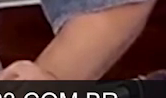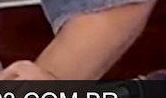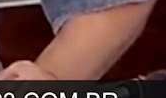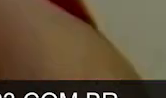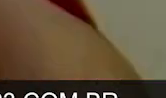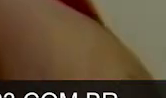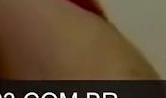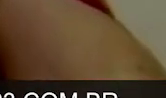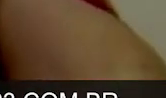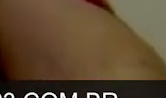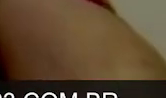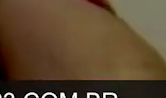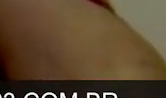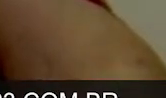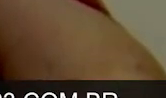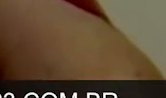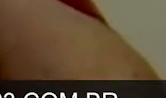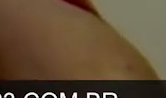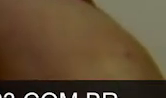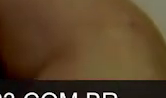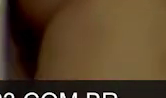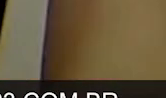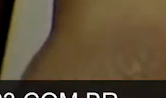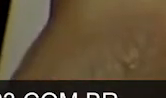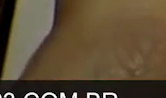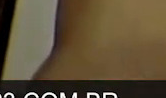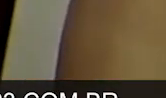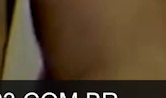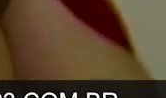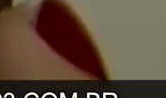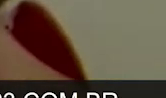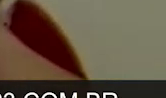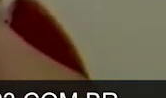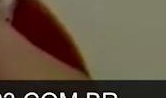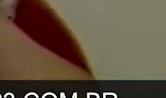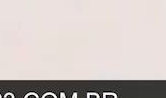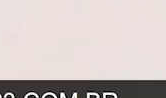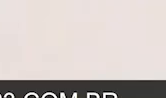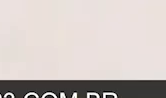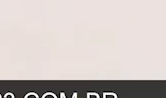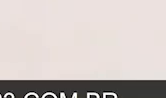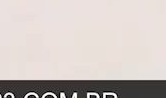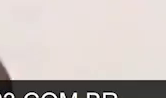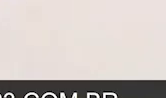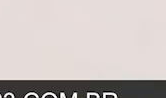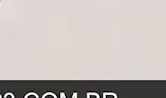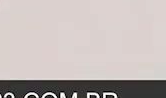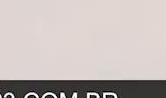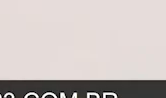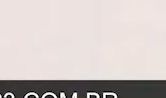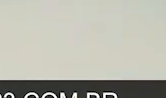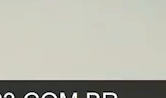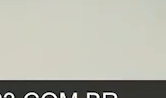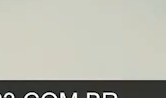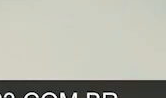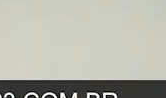novas regras já começaram a vigorar Nesse ano nós já falamos sobre isso mas tem uma reportagem Mais uma vez que